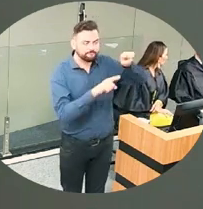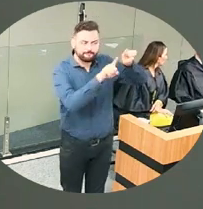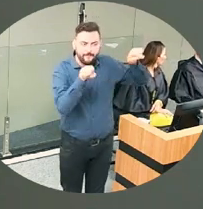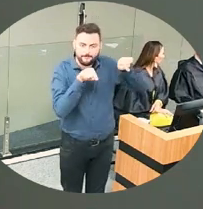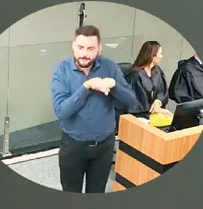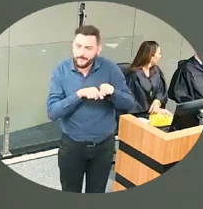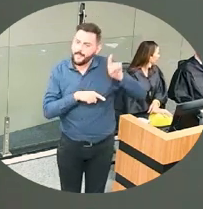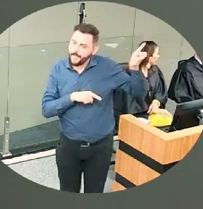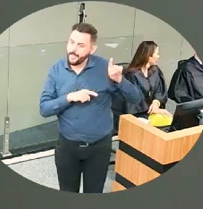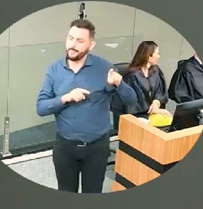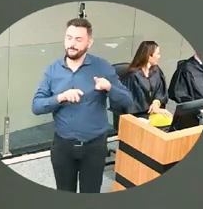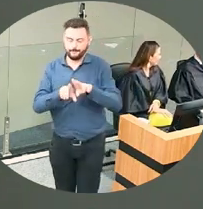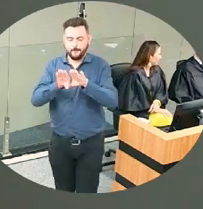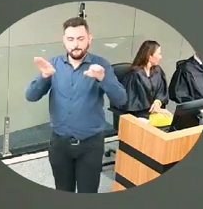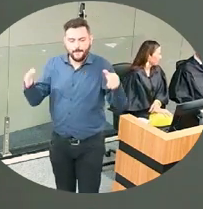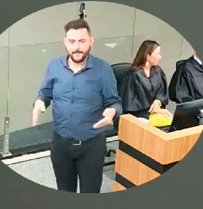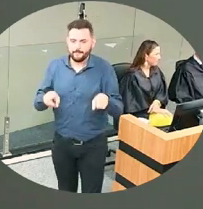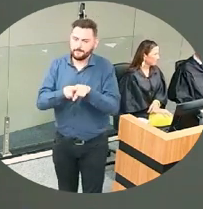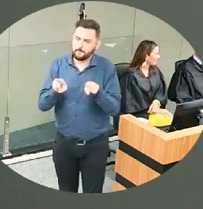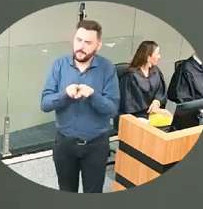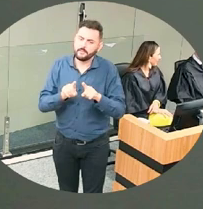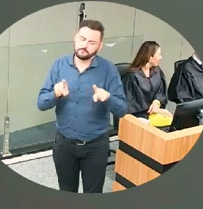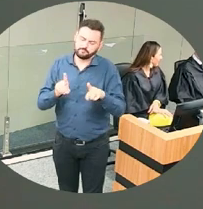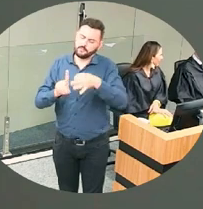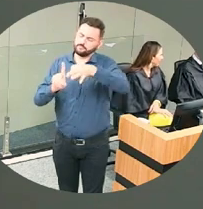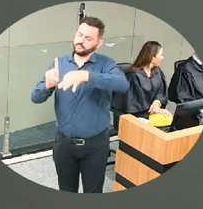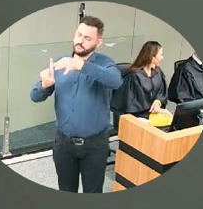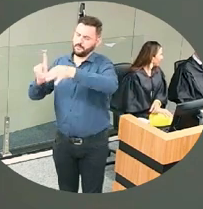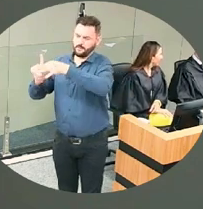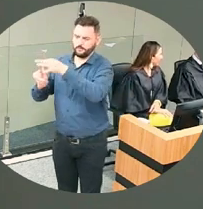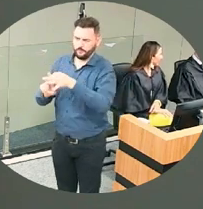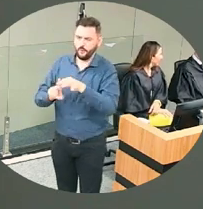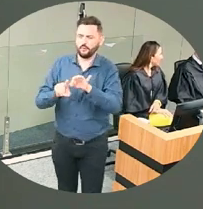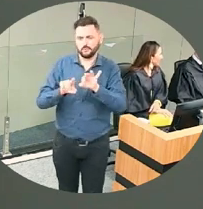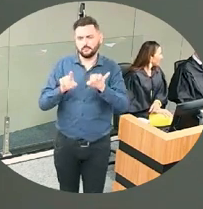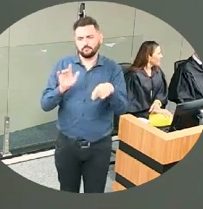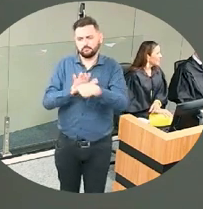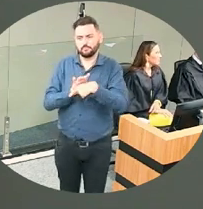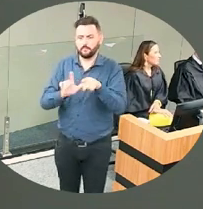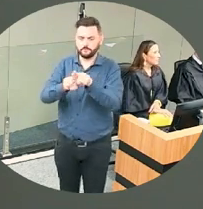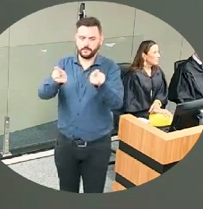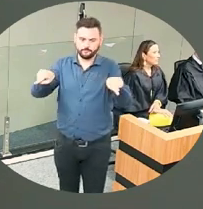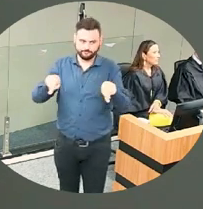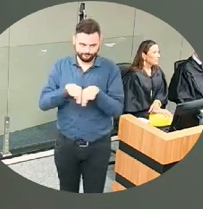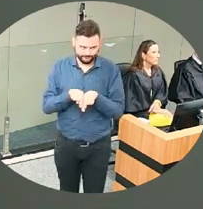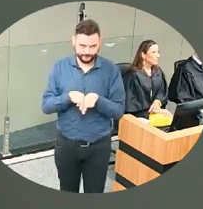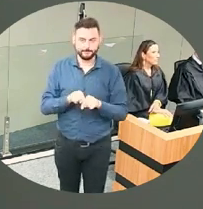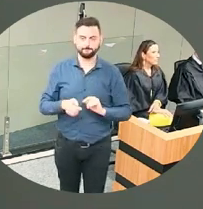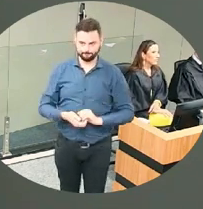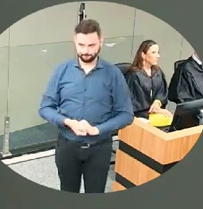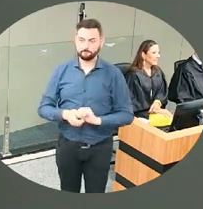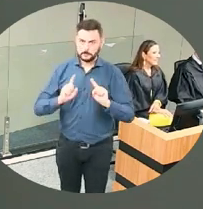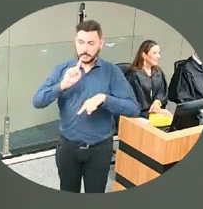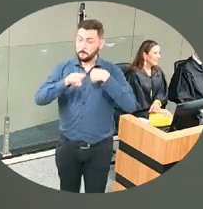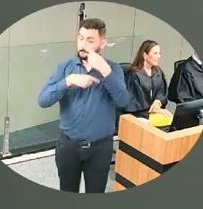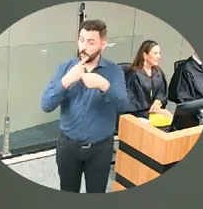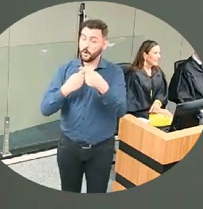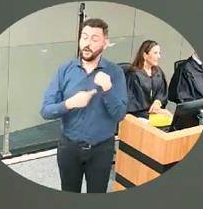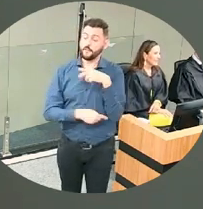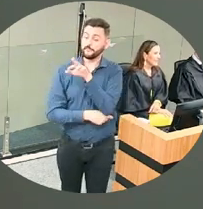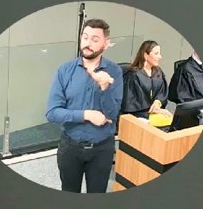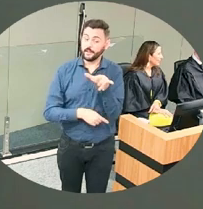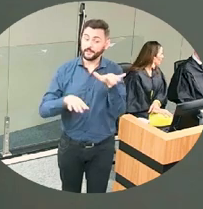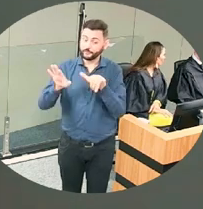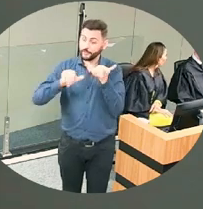cumprimentos dos integrantes da mesa e dos excelentíssimos embargadores D da corte logo após chamaremos por